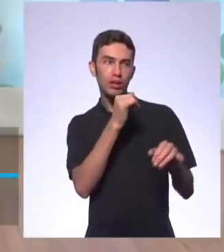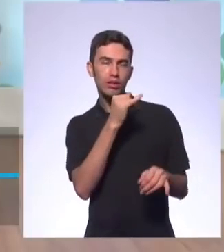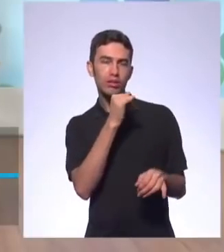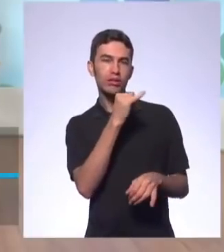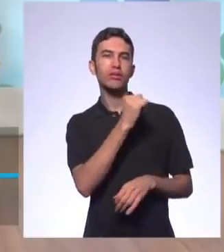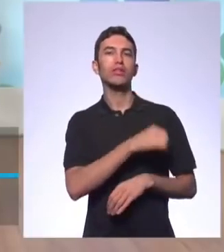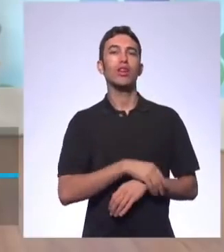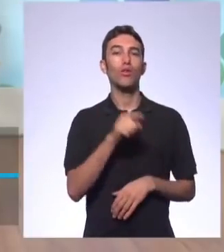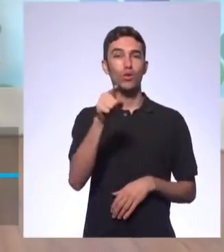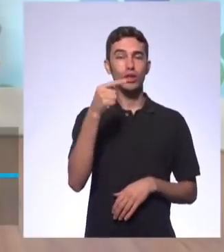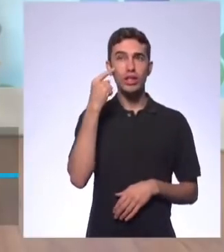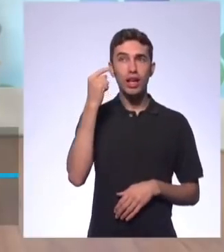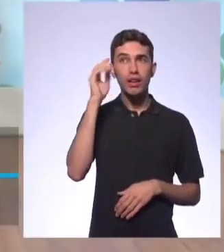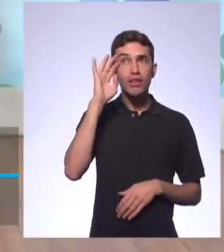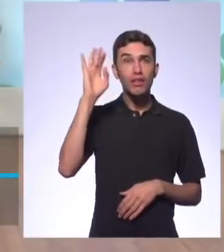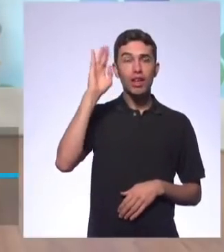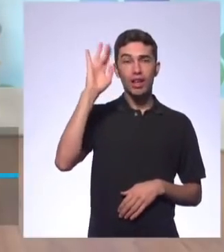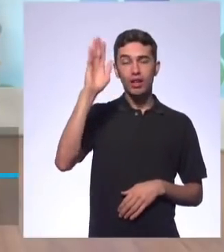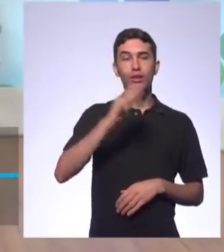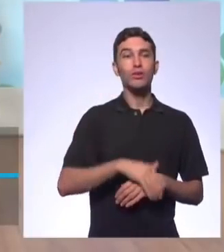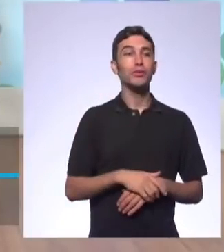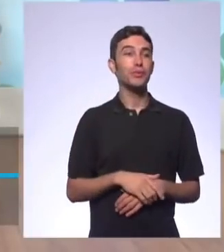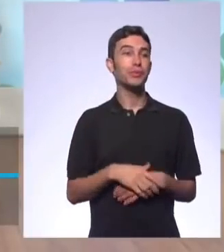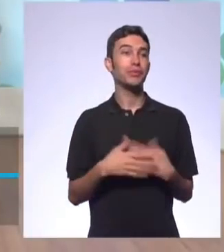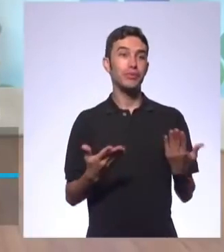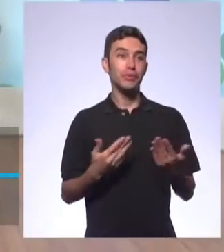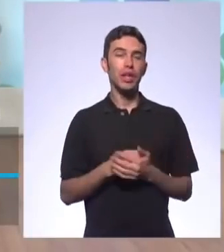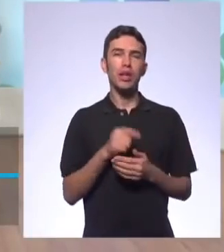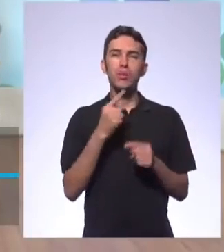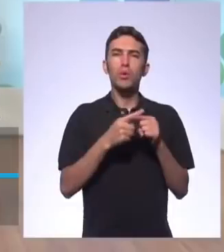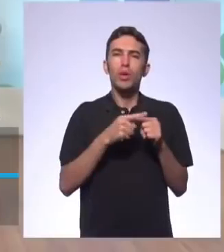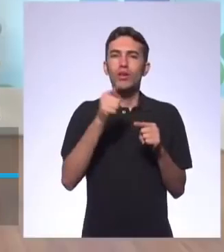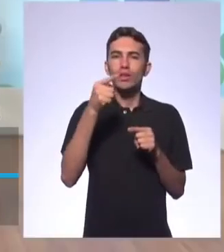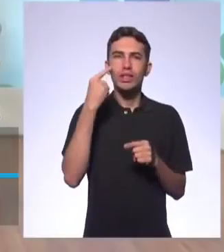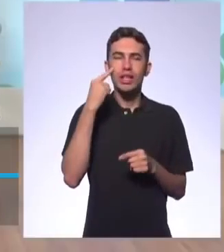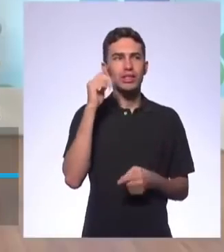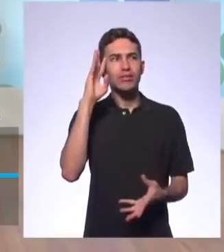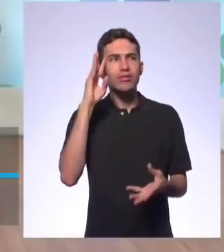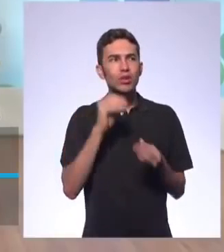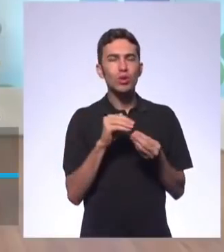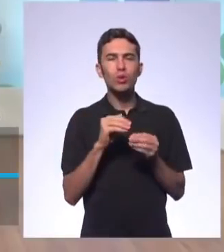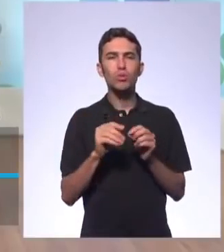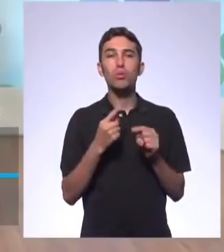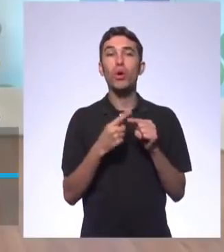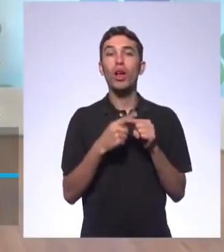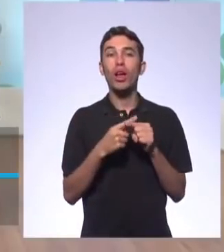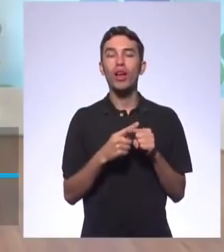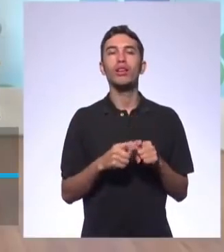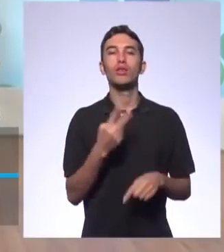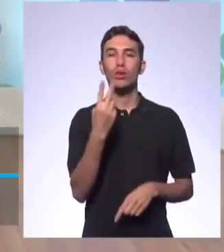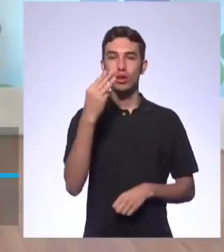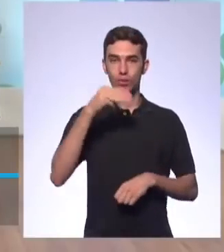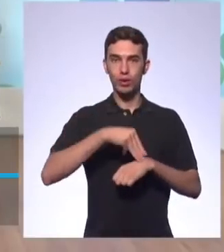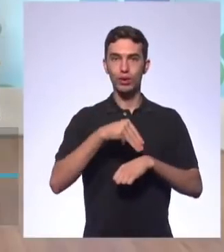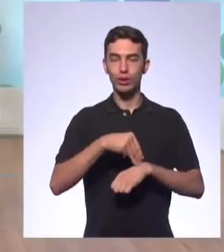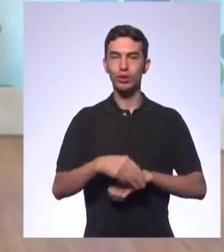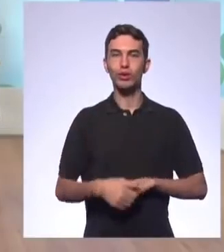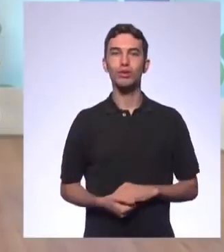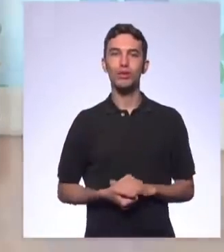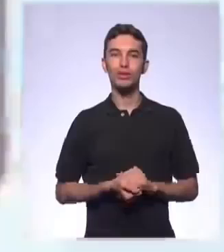inferindo, imaginando o que poderia ser. E por que vocês chegaram a essa conclusão, né? Então coloca aí para mim 2 minutinhos.